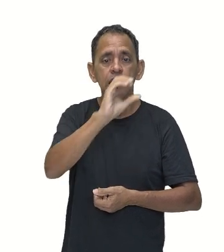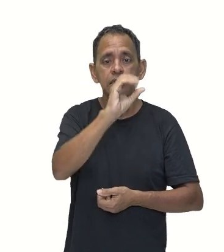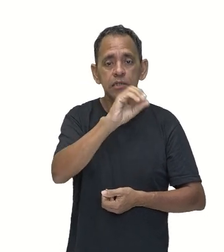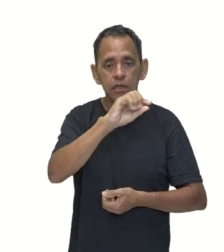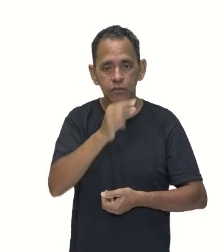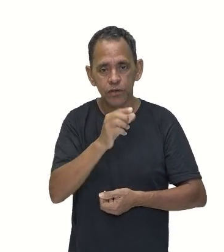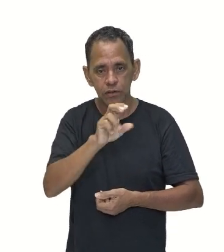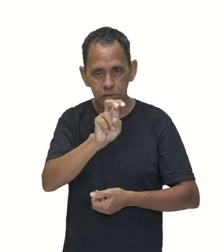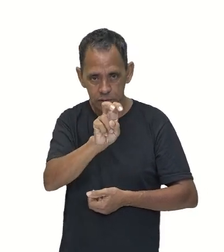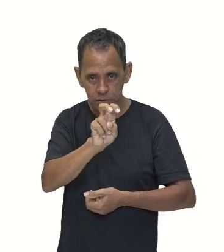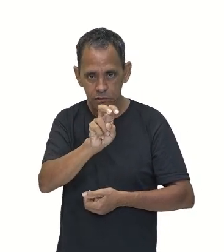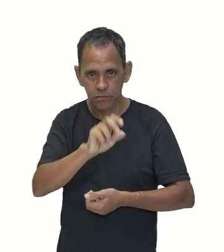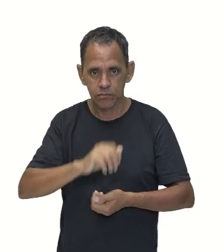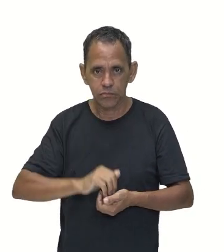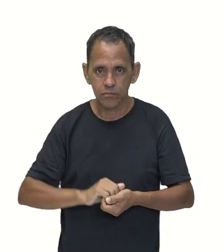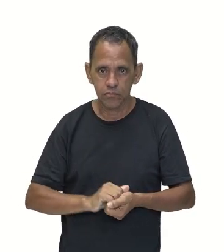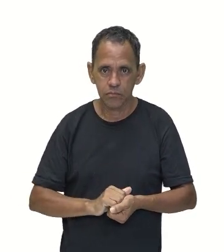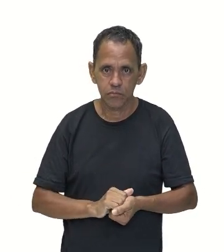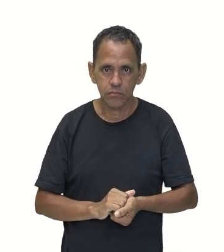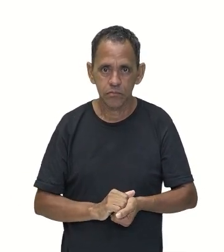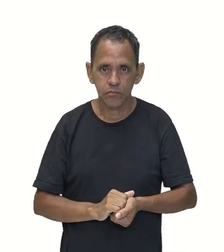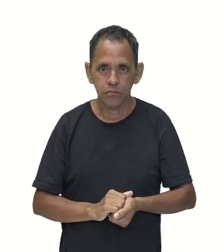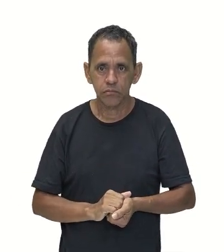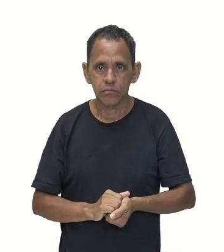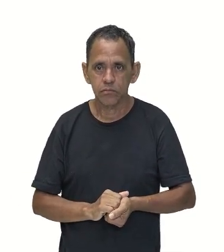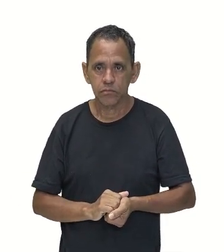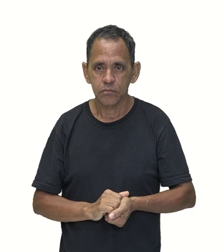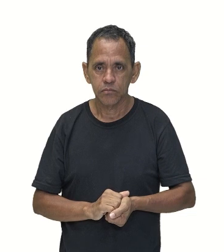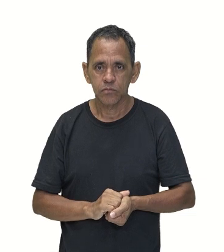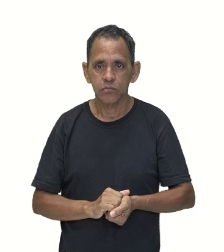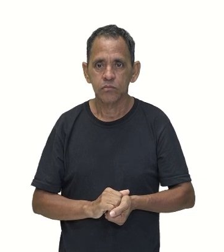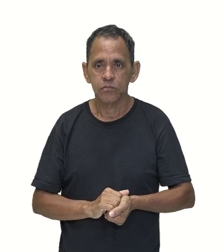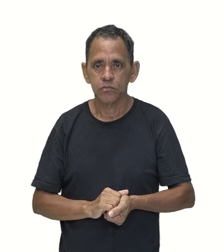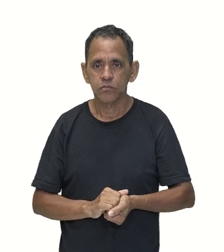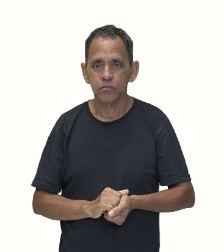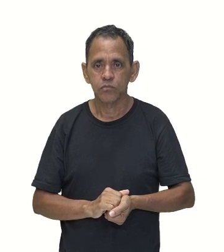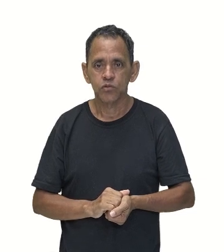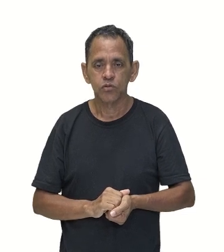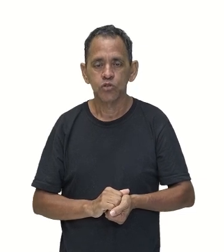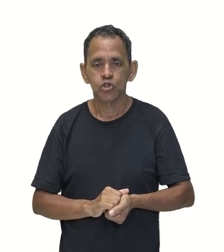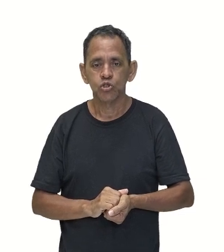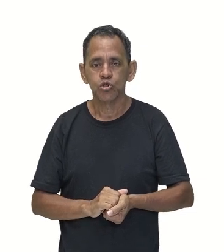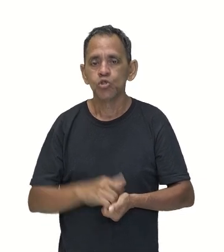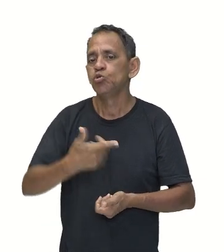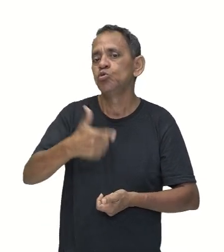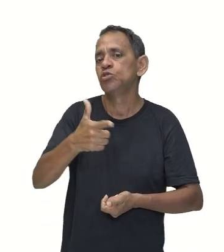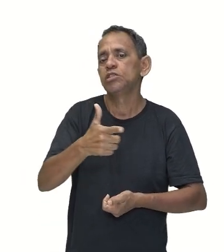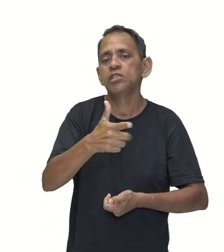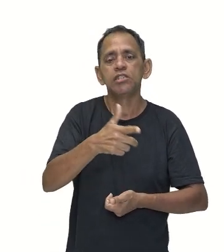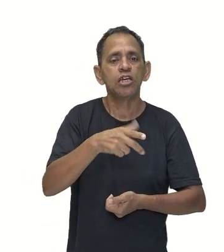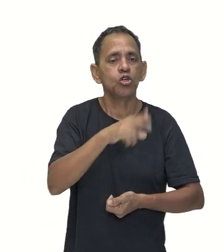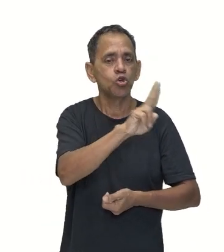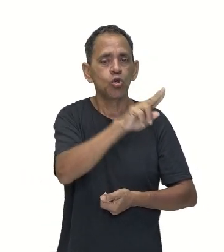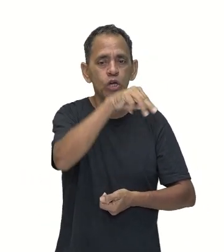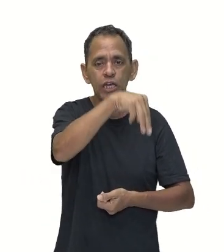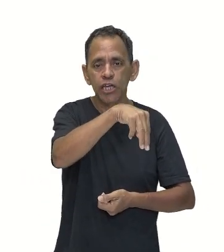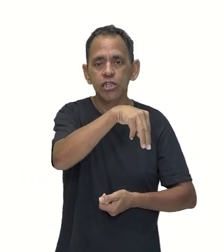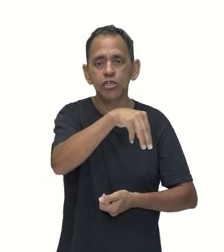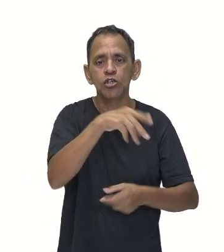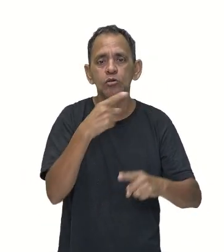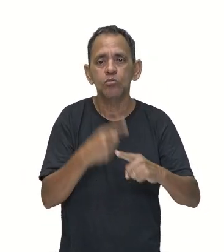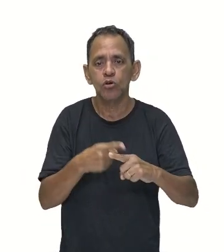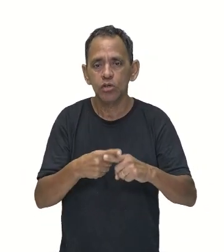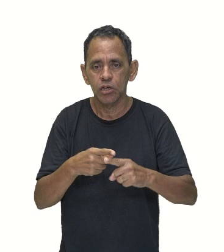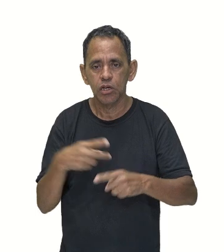0,5. Não tem unidade de medida, né, pessoal? Porque os valores das funções trigonométricas, aí